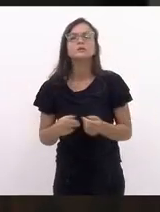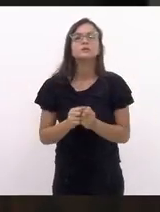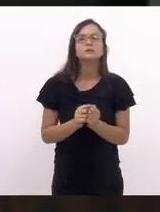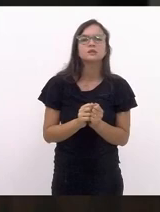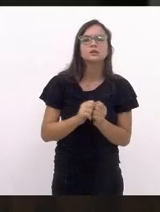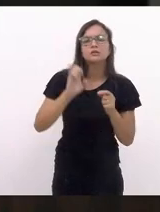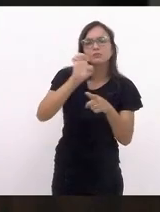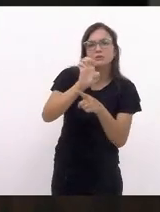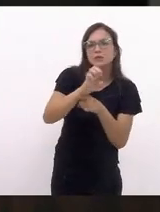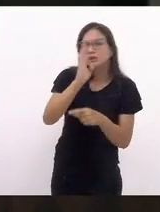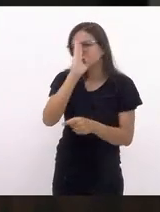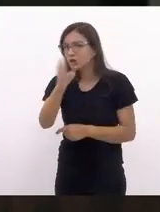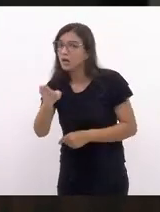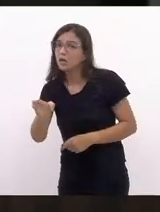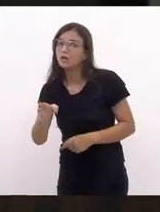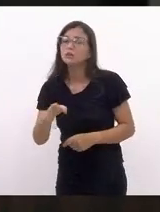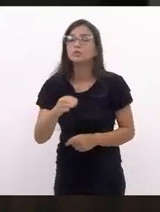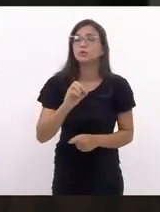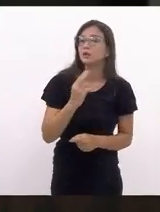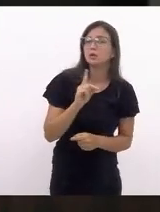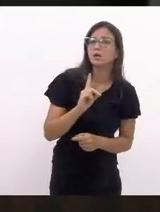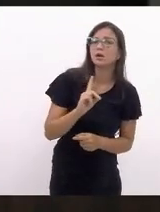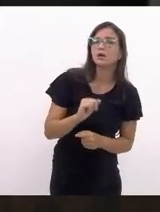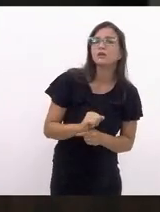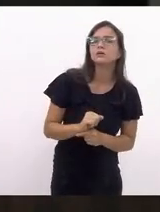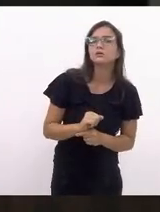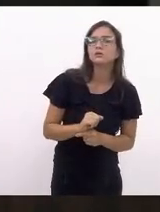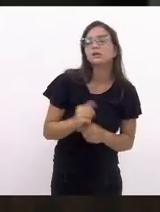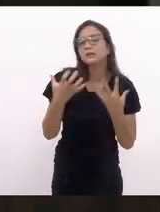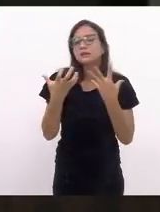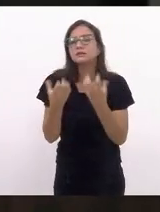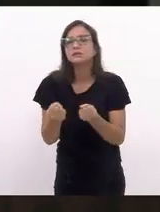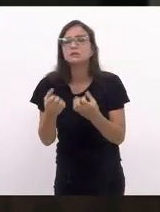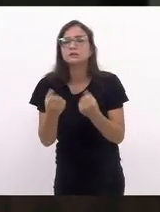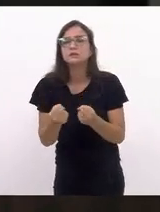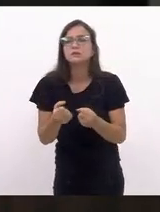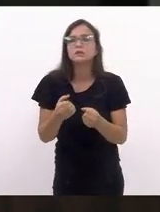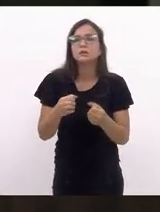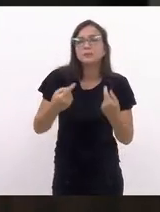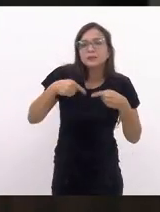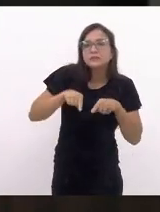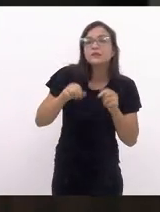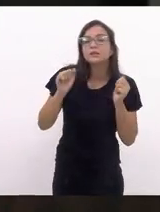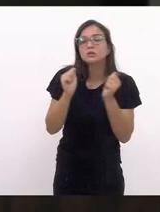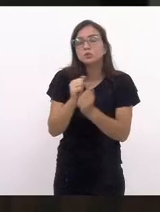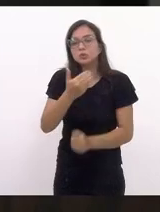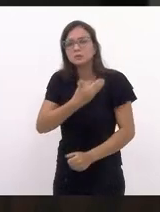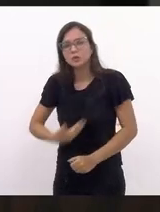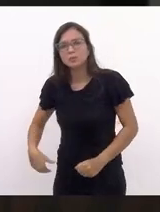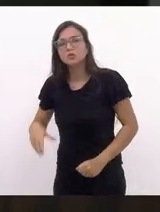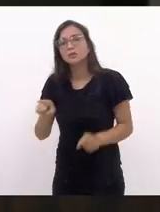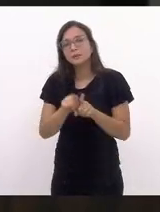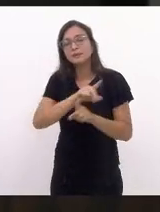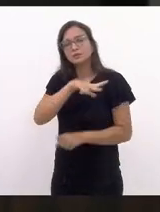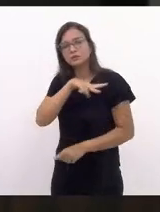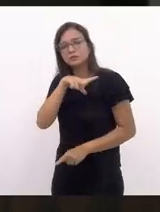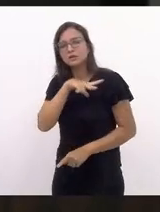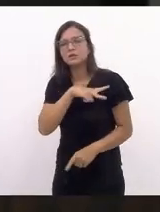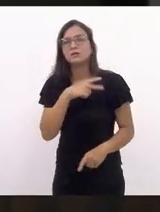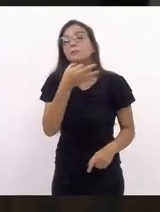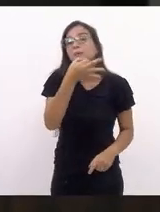indireta do Estado como Halo por aluguel comodato a concessão permissão e parceria público-privado pareceres da comissão de concessão